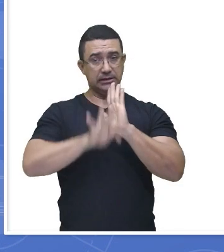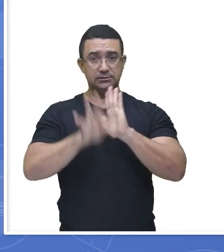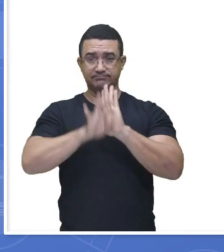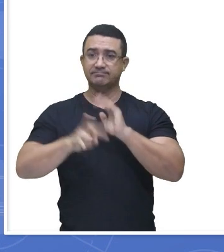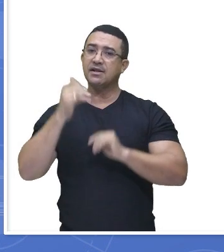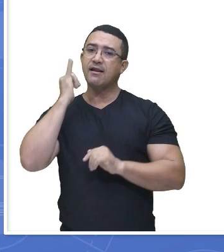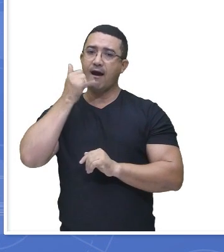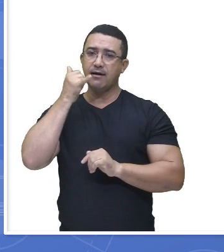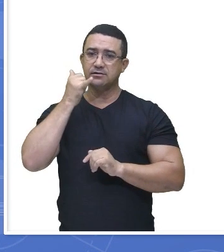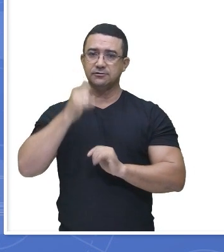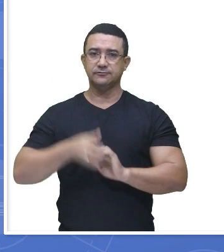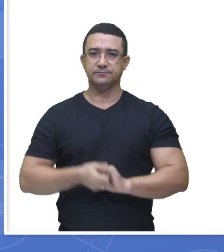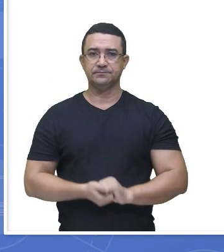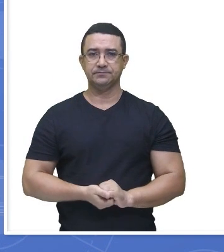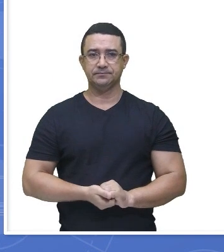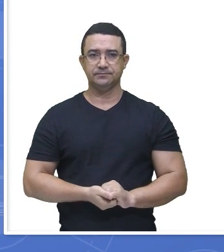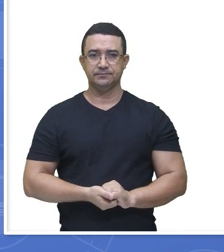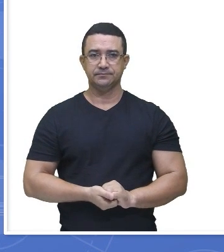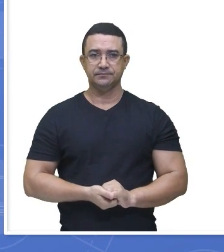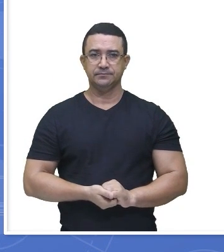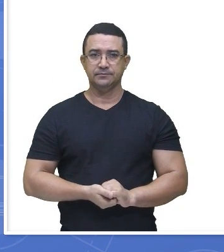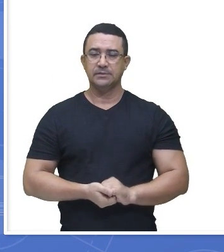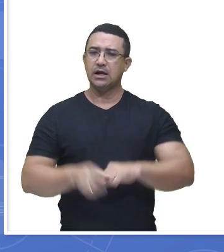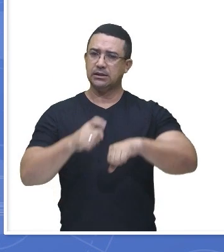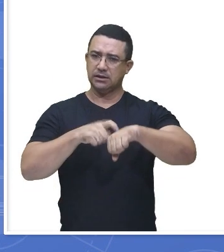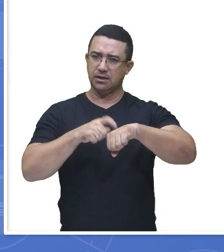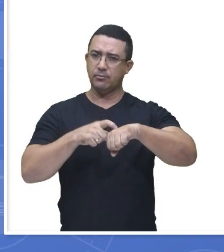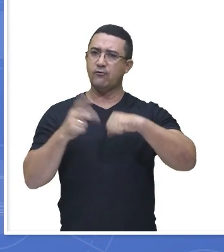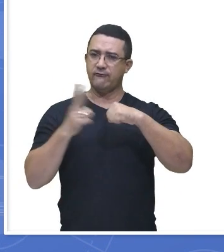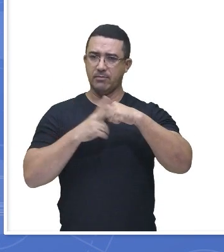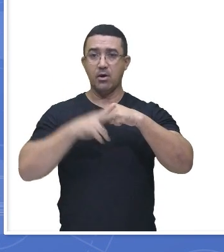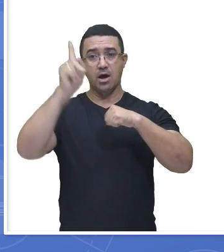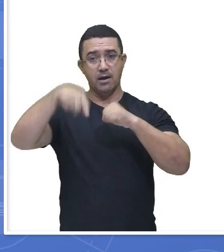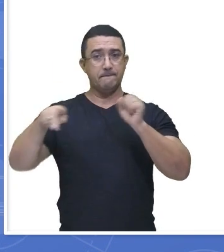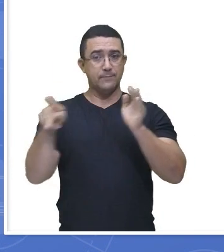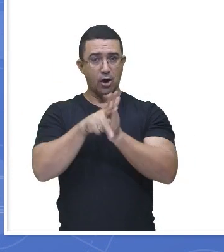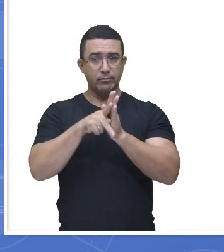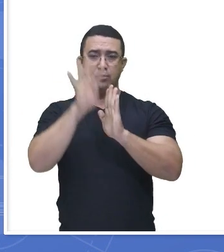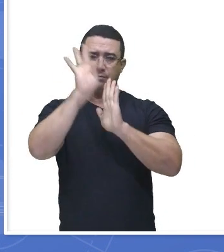narrativos. Então, esse tempo verbal ele é, né, próprio dos